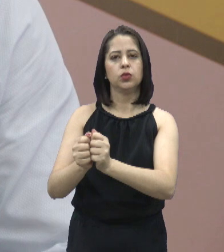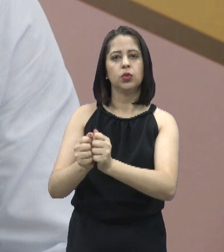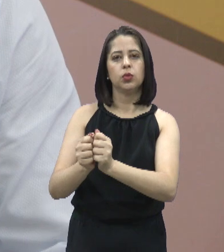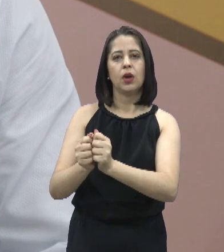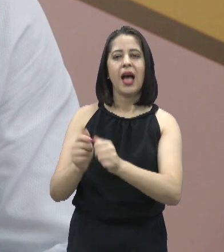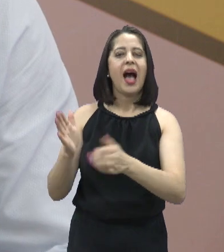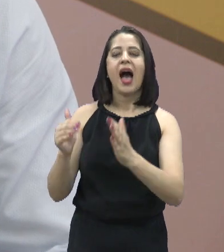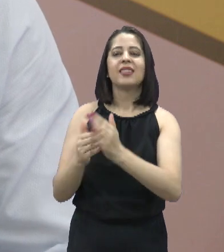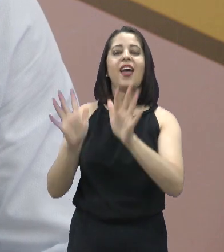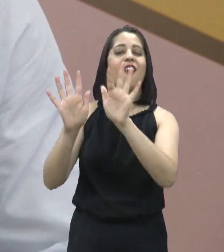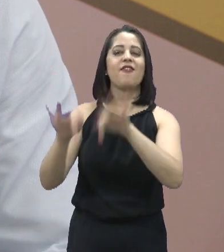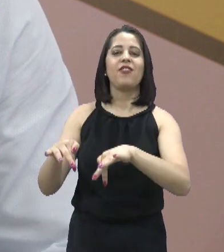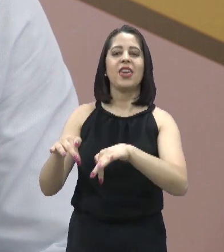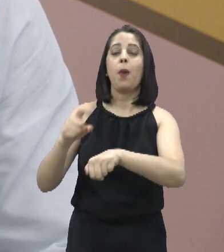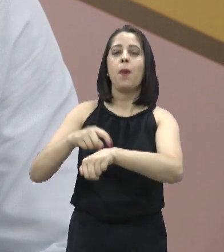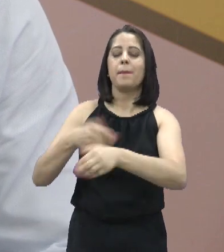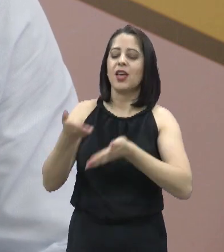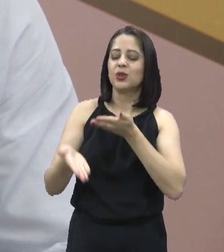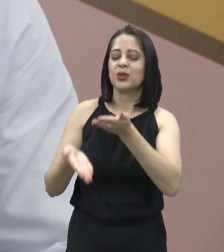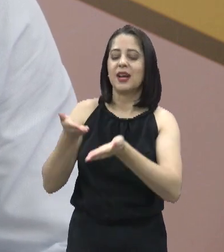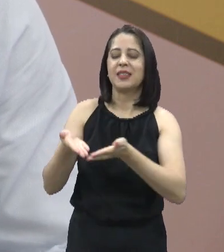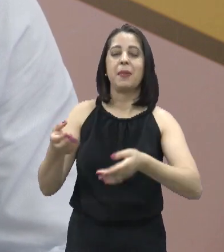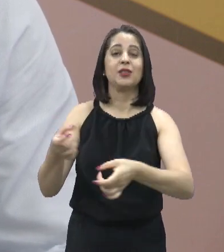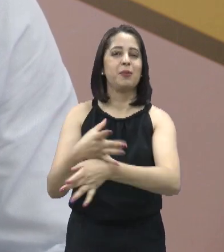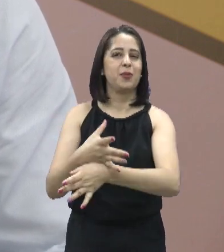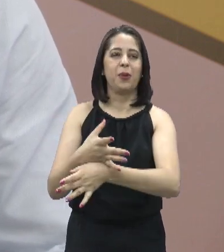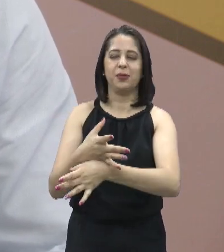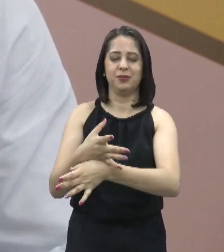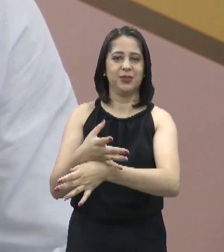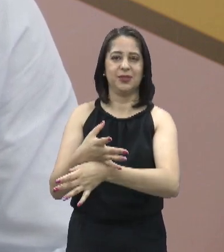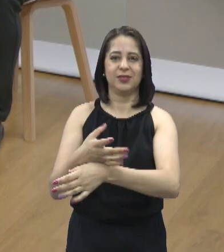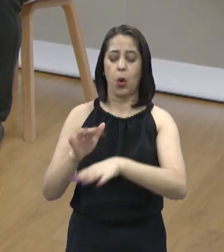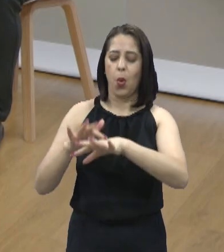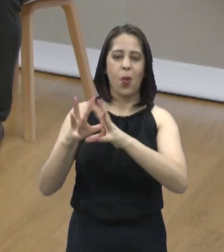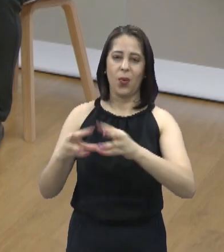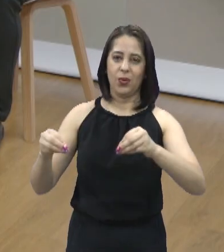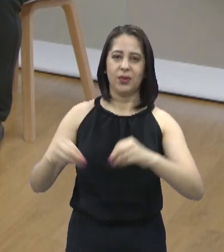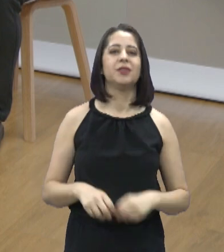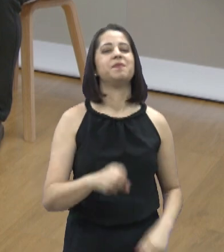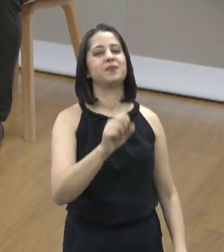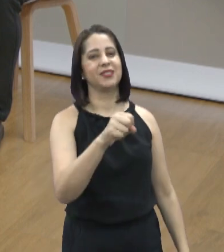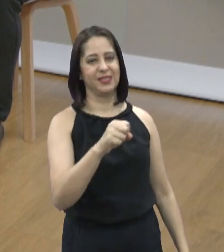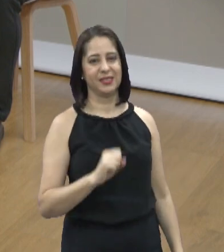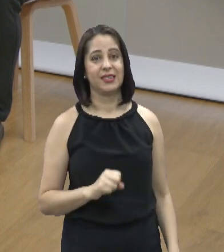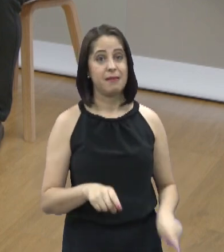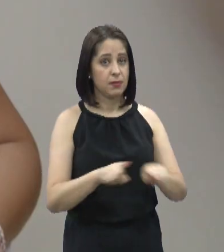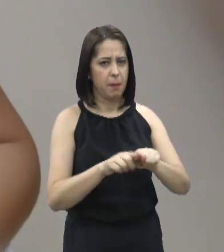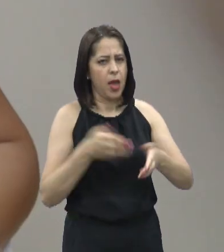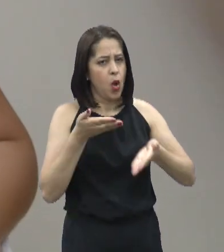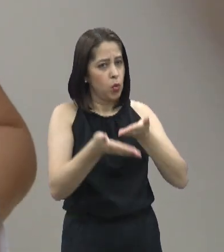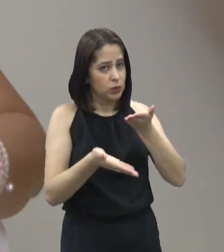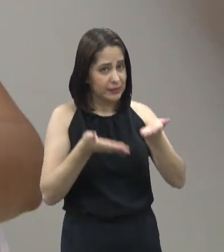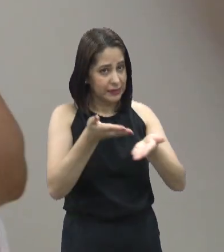do término do tratamento. Com certeza, nunca mais precisar disso na vida. Sim, com sucesso, né, doutor? E além do tratamento